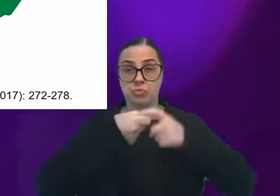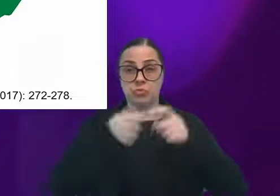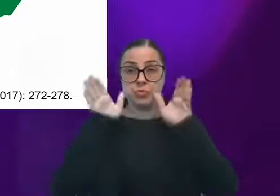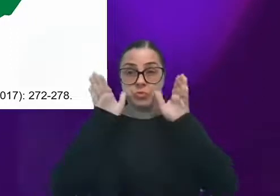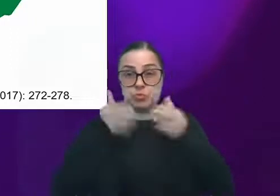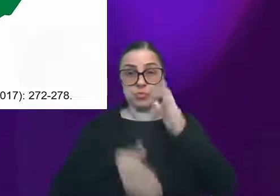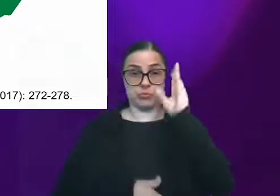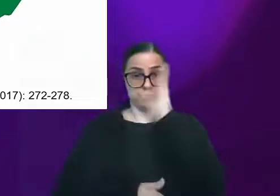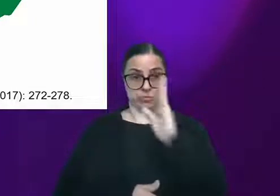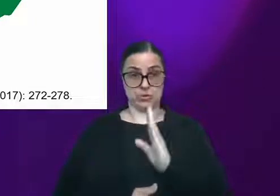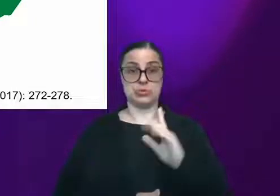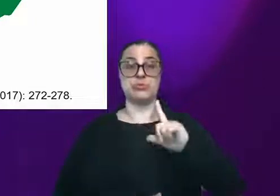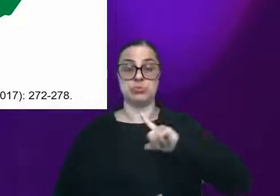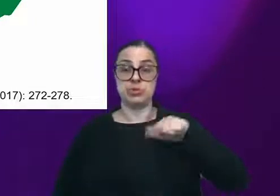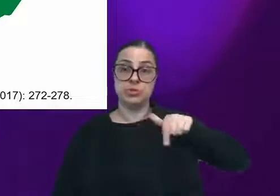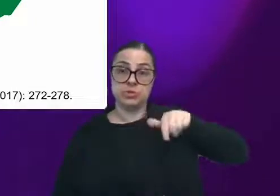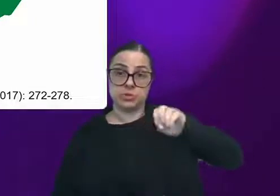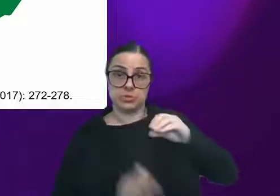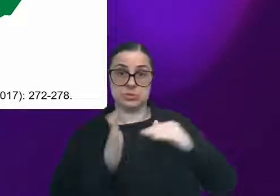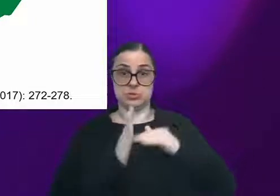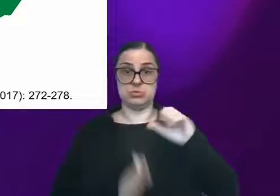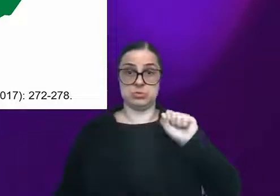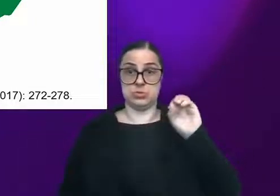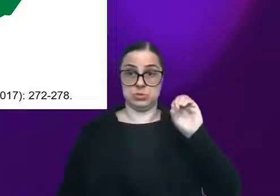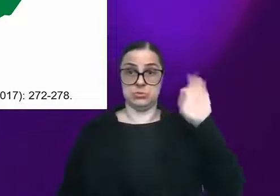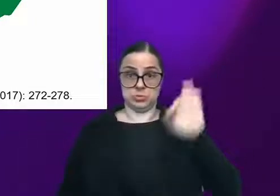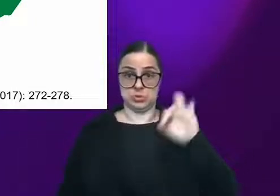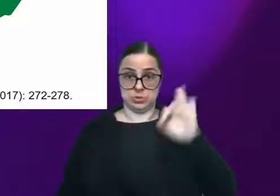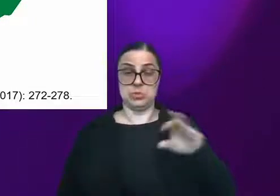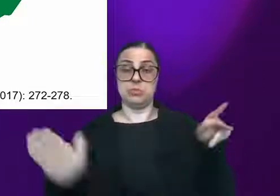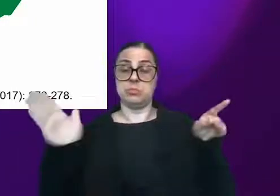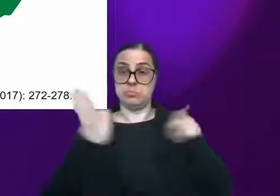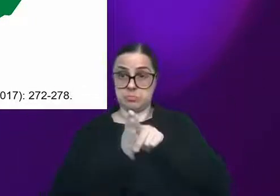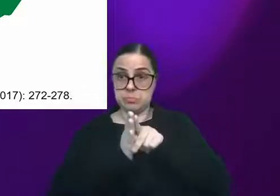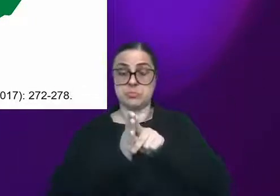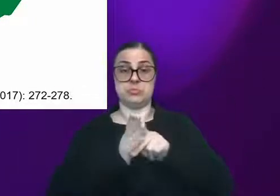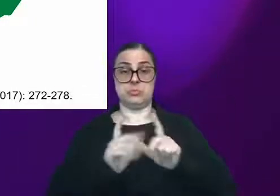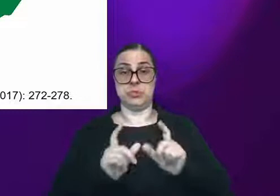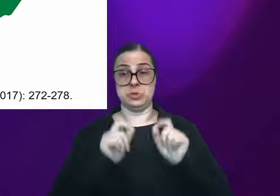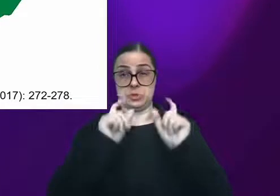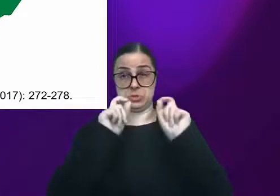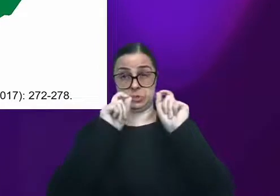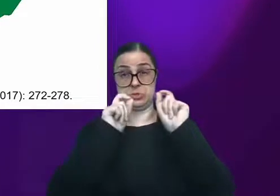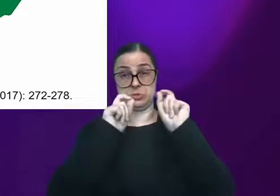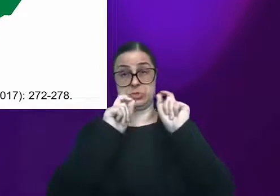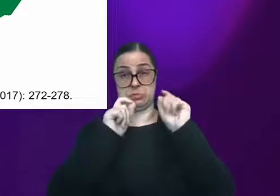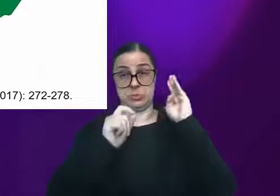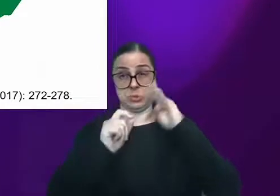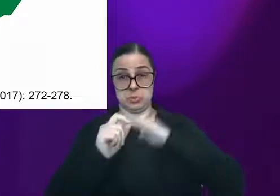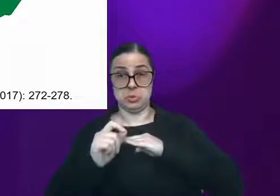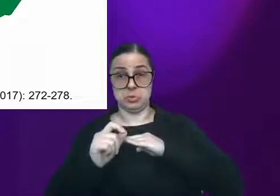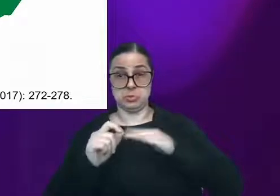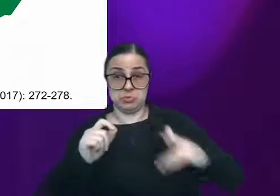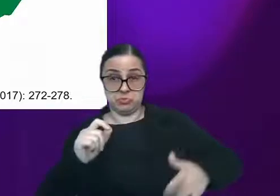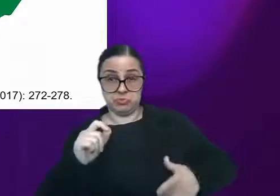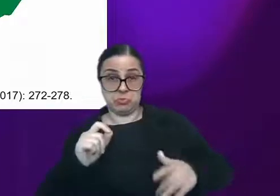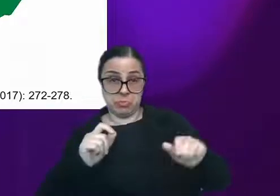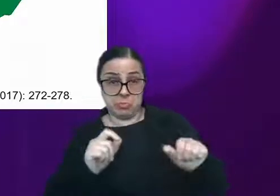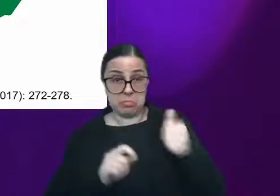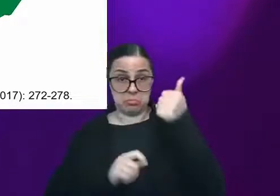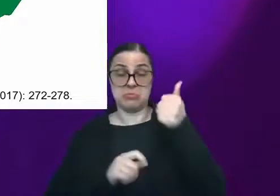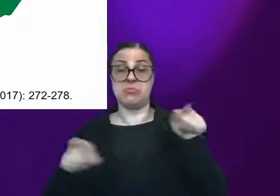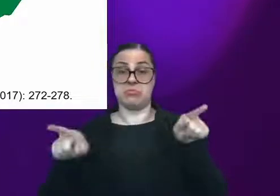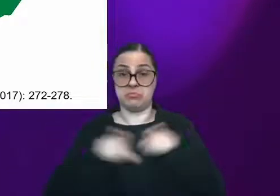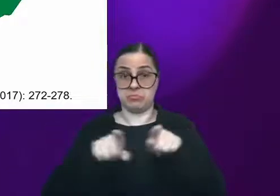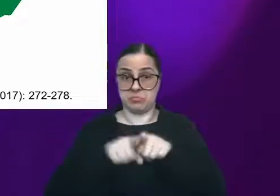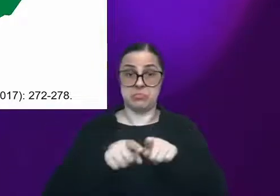do fígado sendo o hepatocarcinoma. Eles estão associados, então, à cirrose secundária a essa infecção crônica pelo